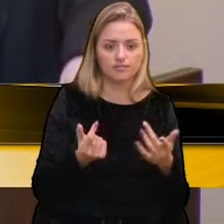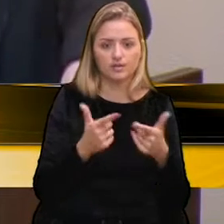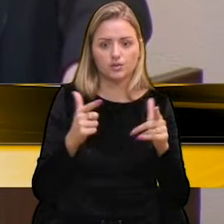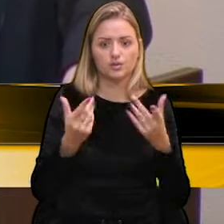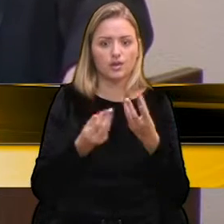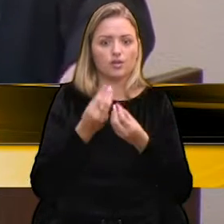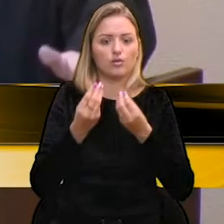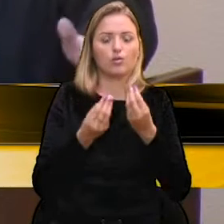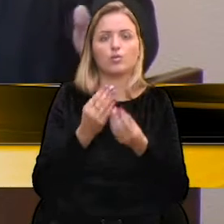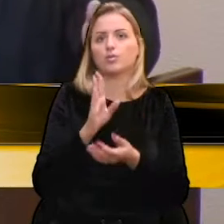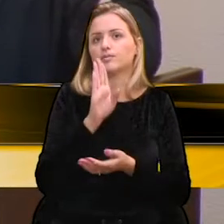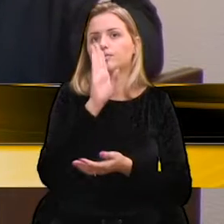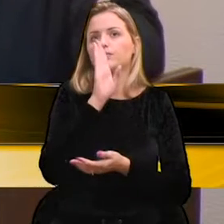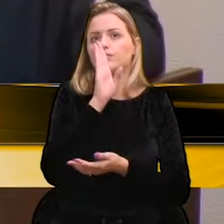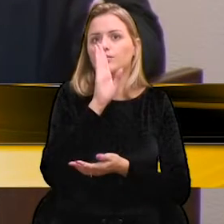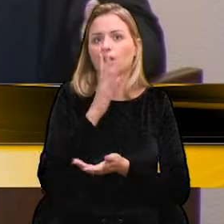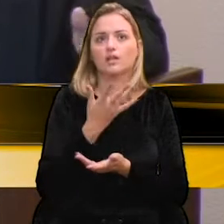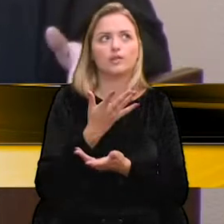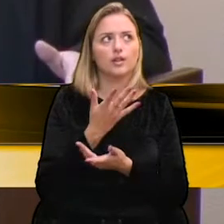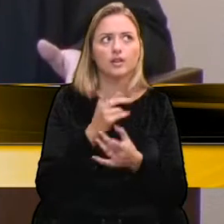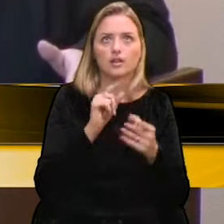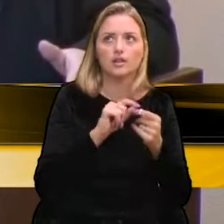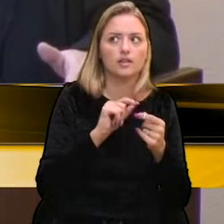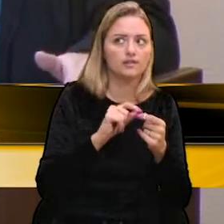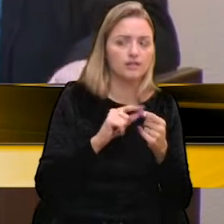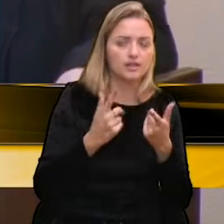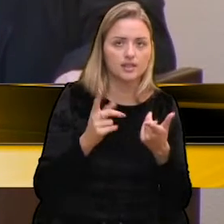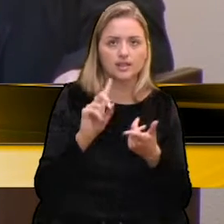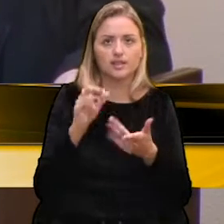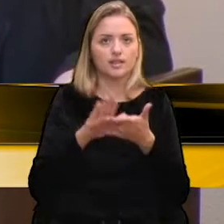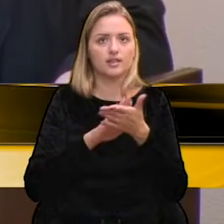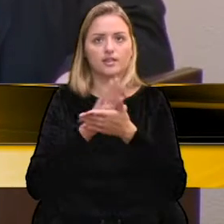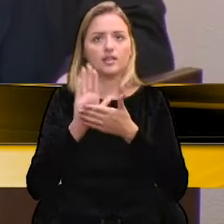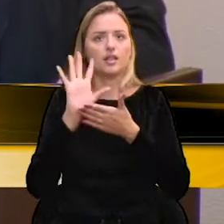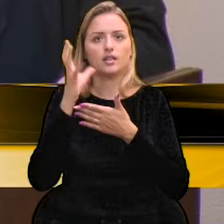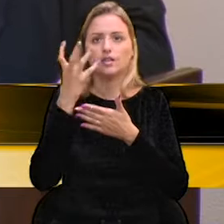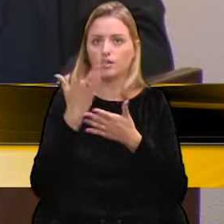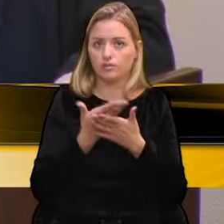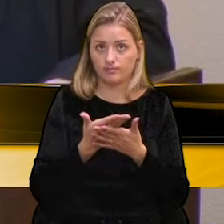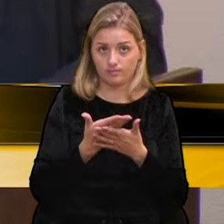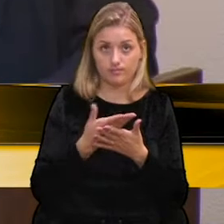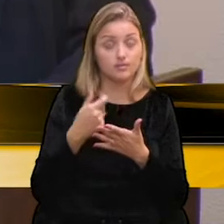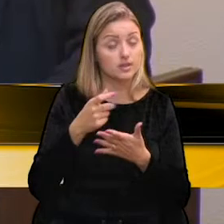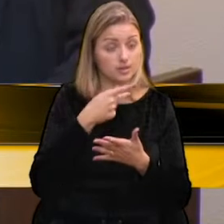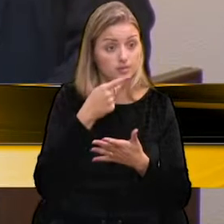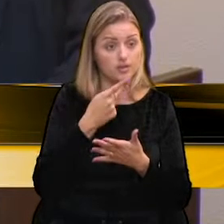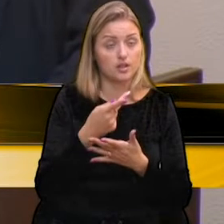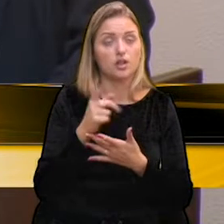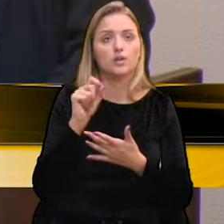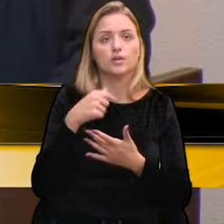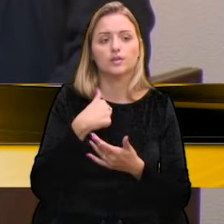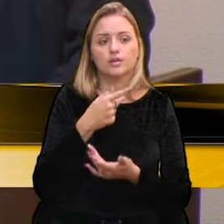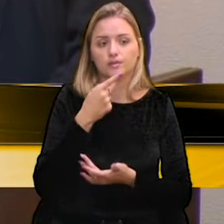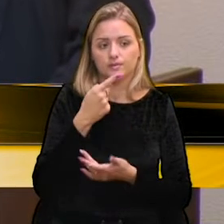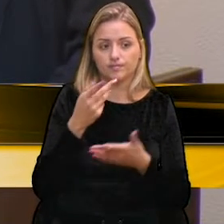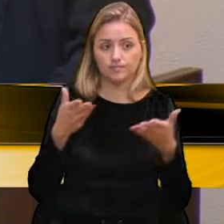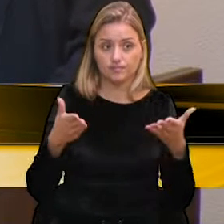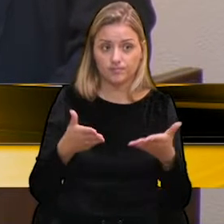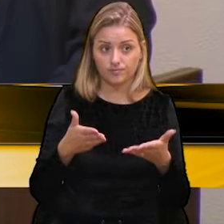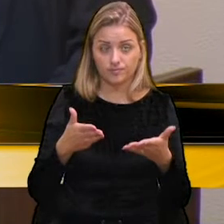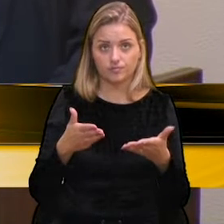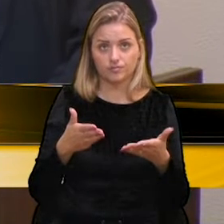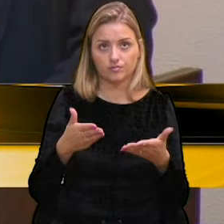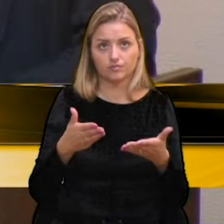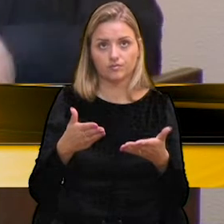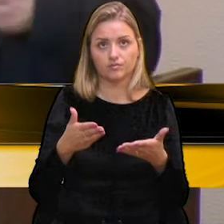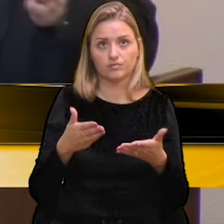ouvidos moucos, né, e fazer de conta que as coisas não estão acontecendo. Esse assunto que vou tratar hoje, eu